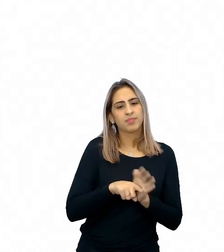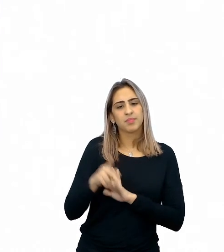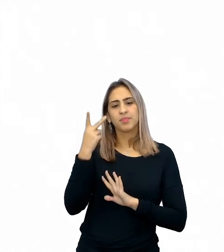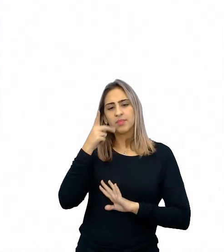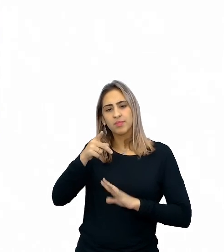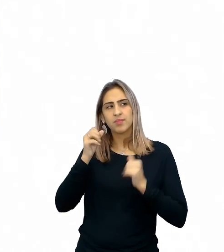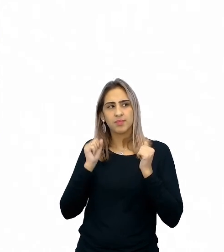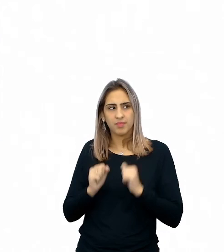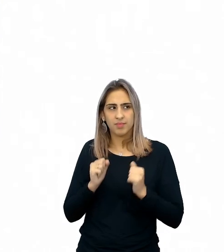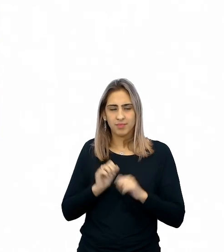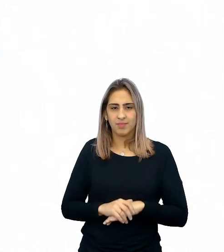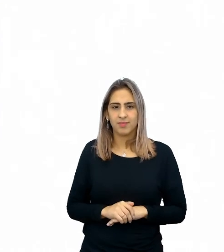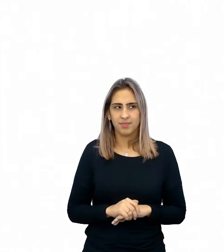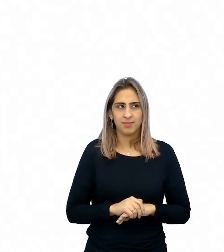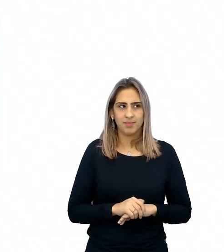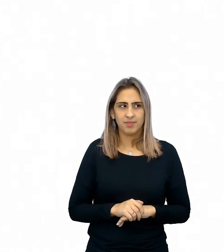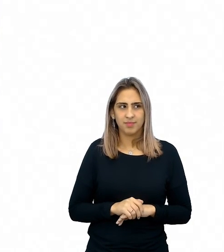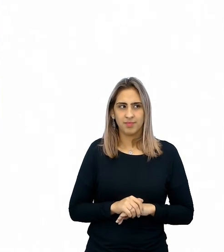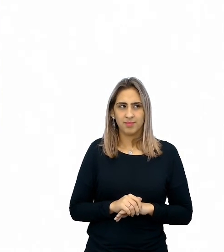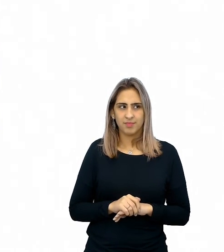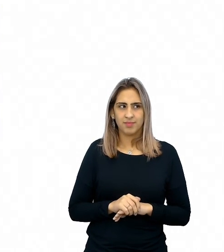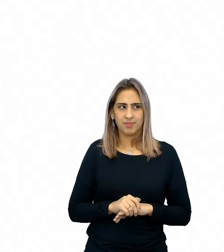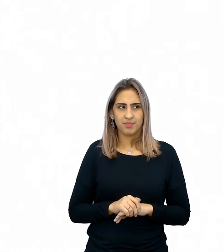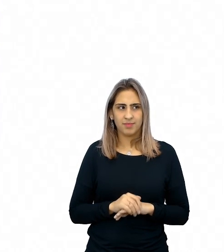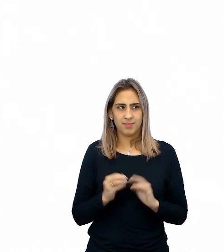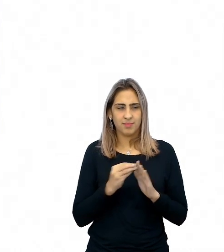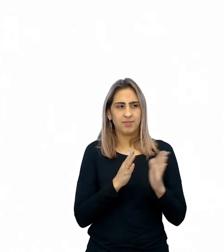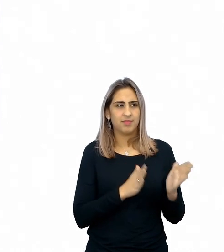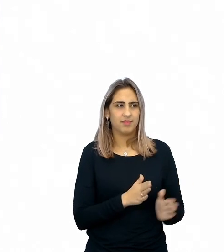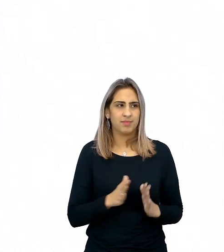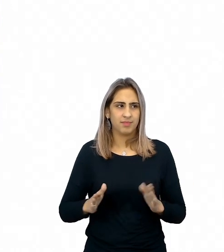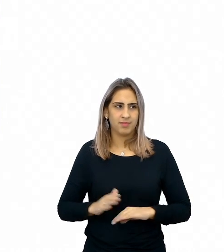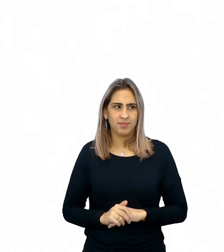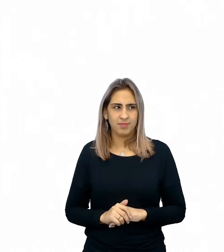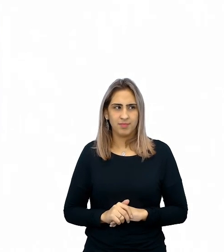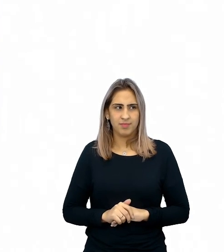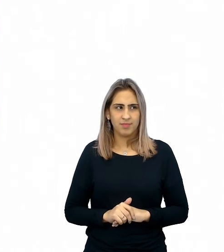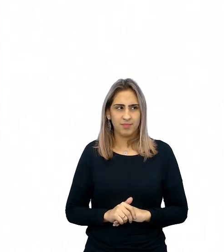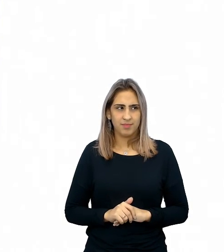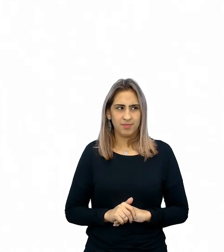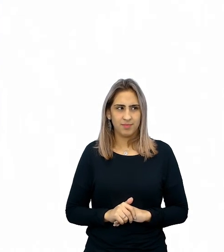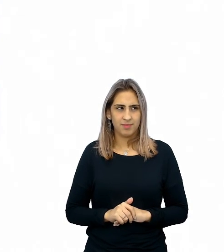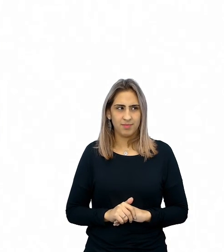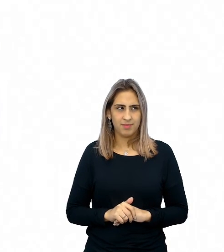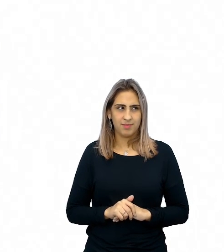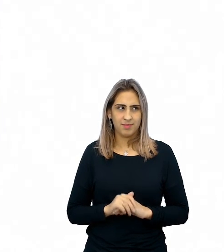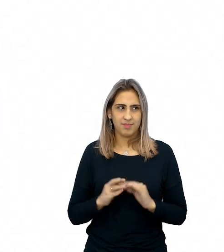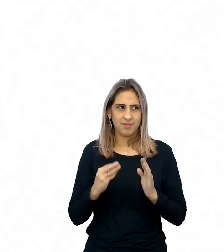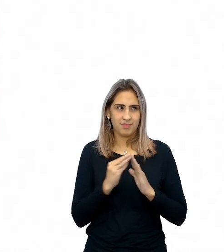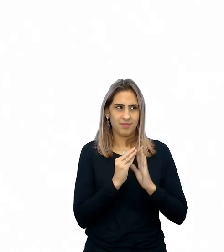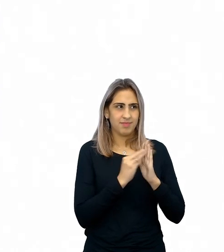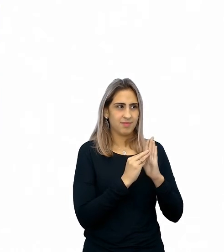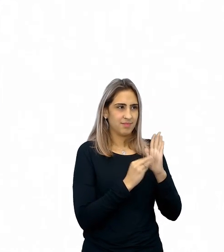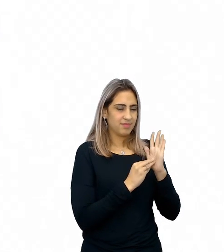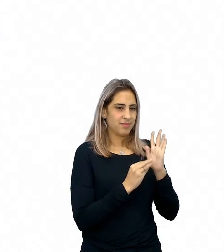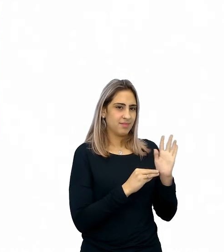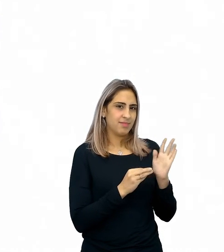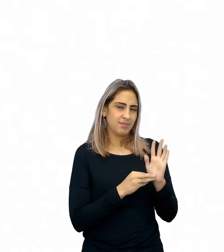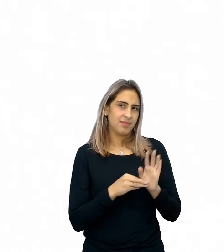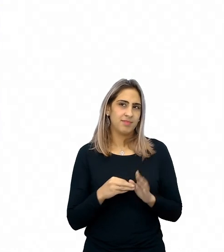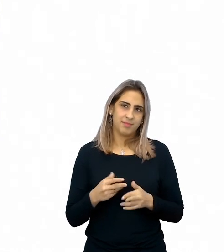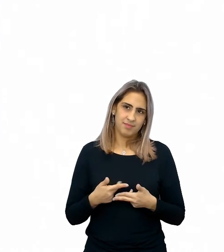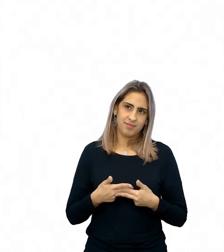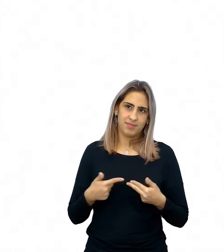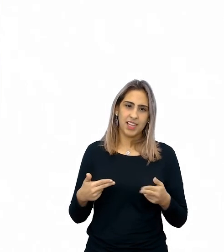você possa, então, organizar essa semana de uma maneira produtiva para os seus alunos. Para isso, nós pensamos em algumas sugestões para